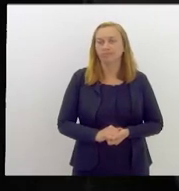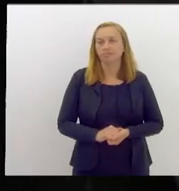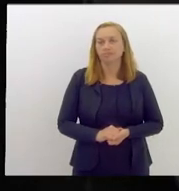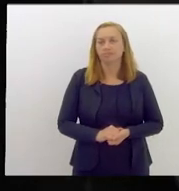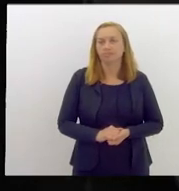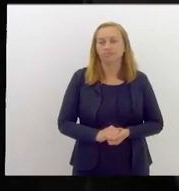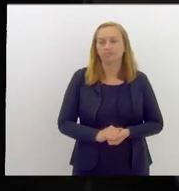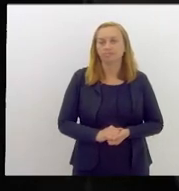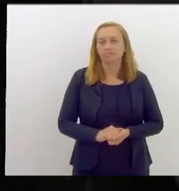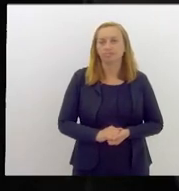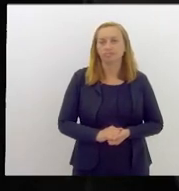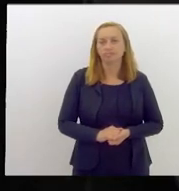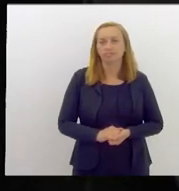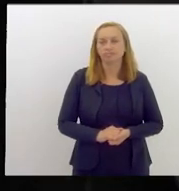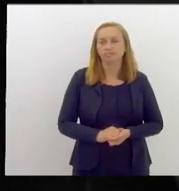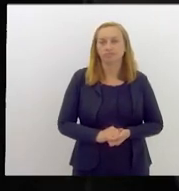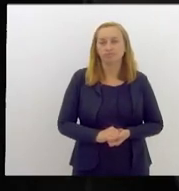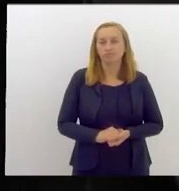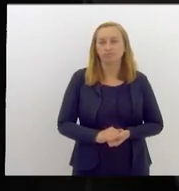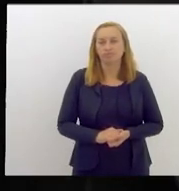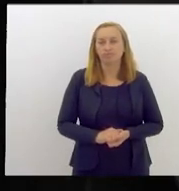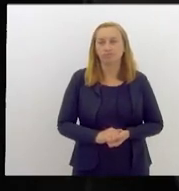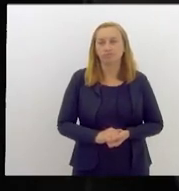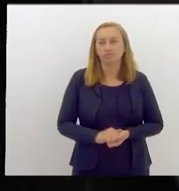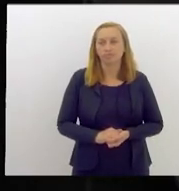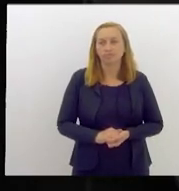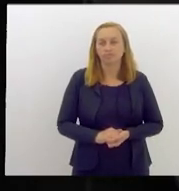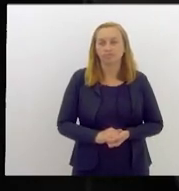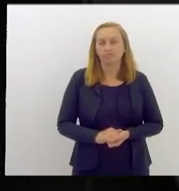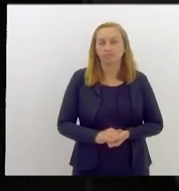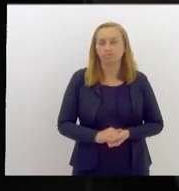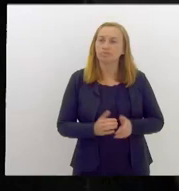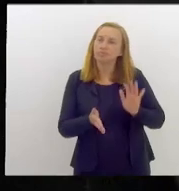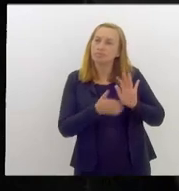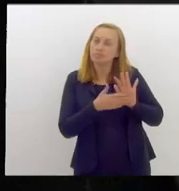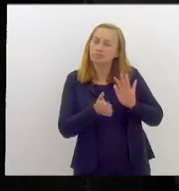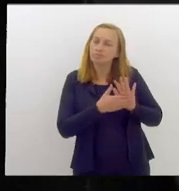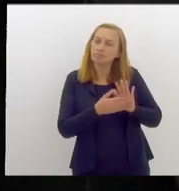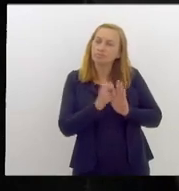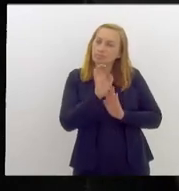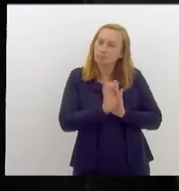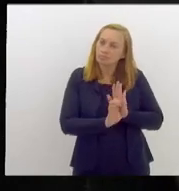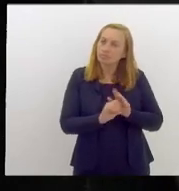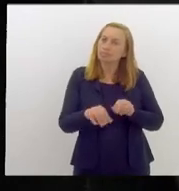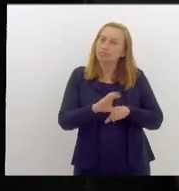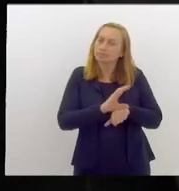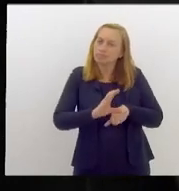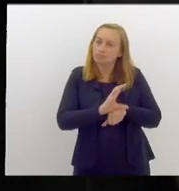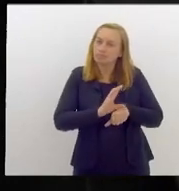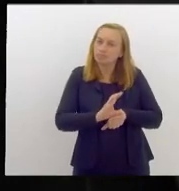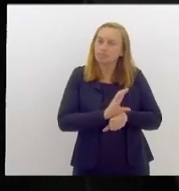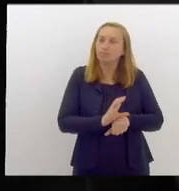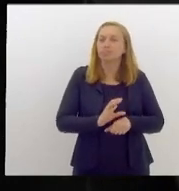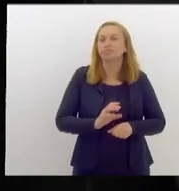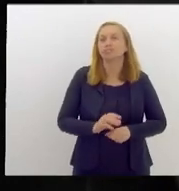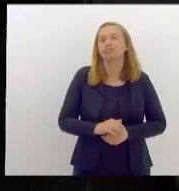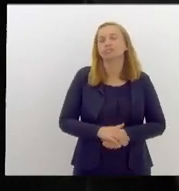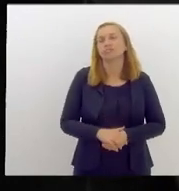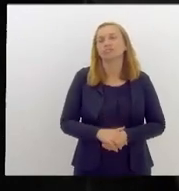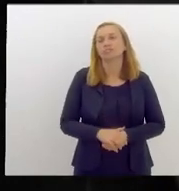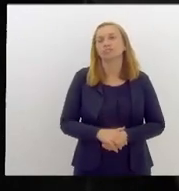vejamos aprovou-se aqui uma proposta de emenda constituição que foi promulgada